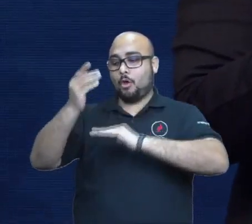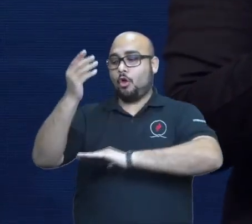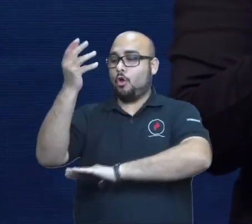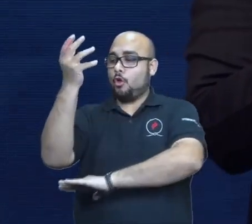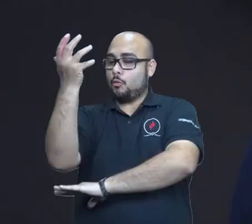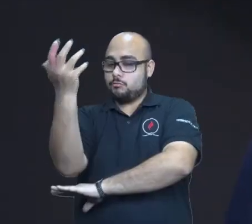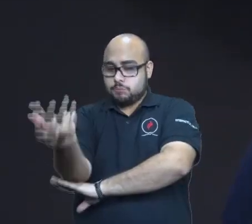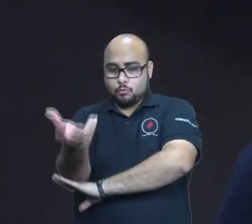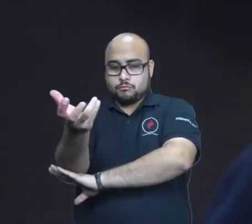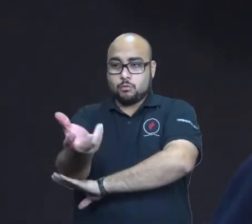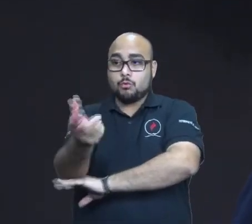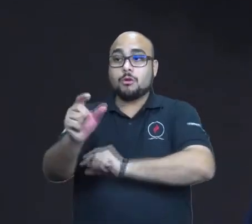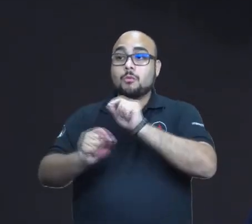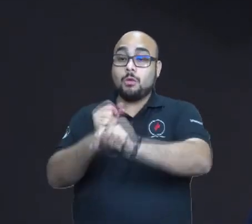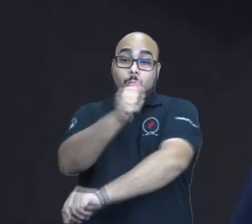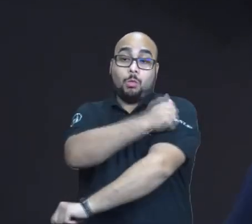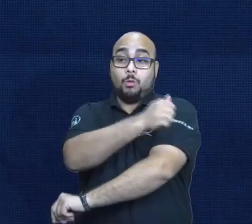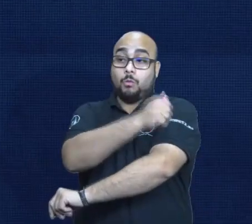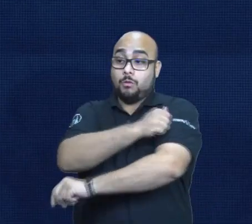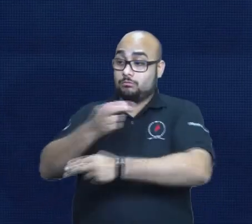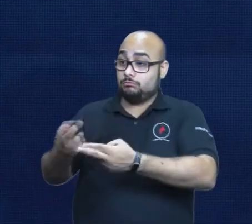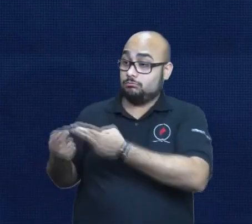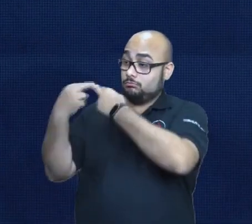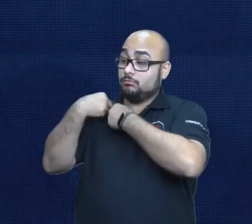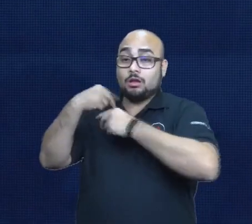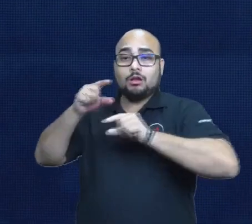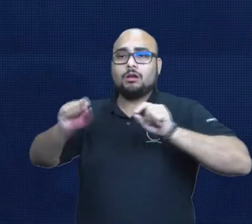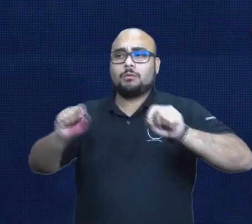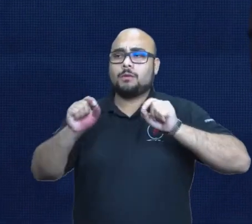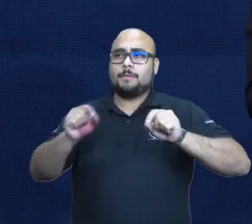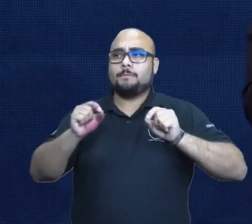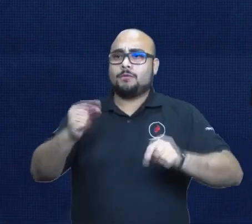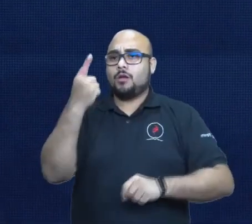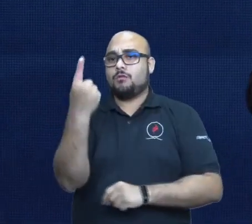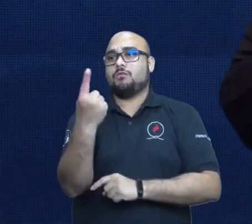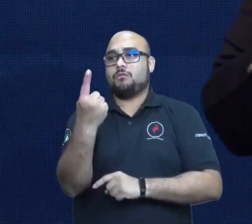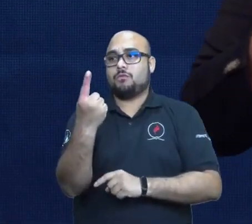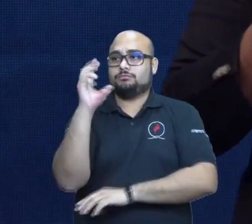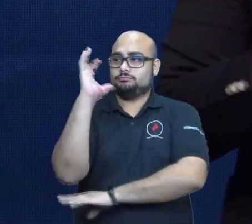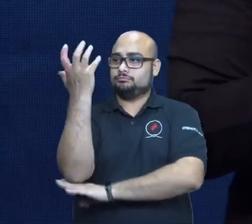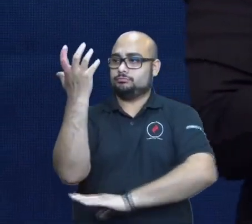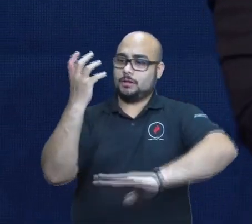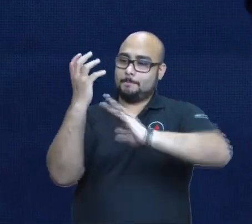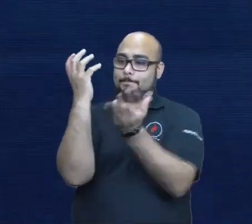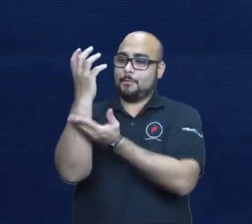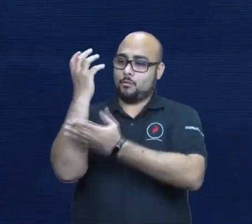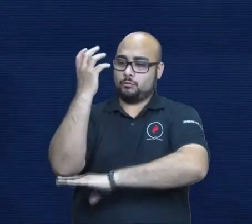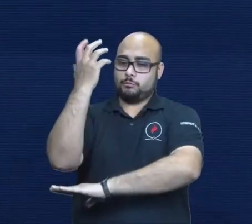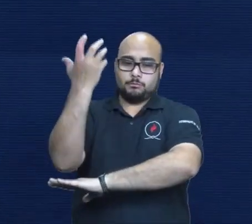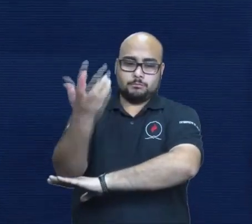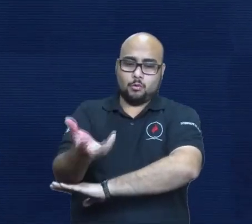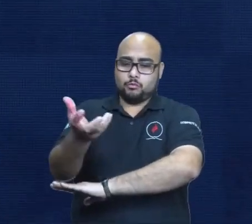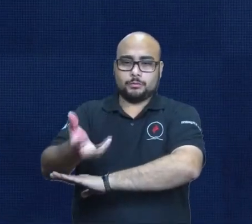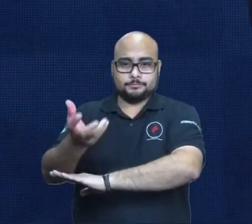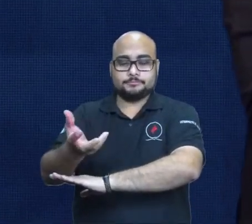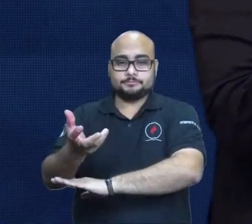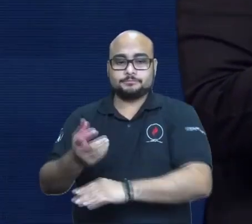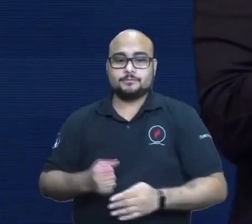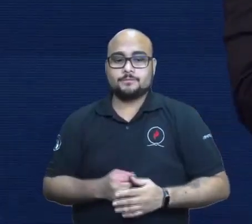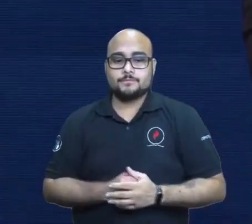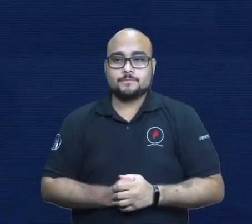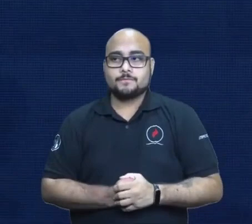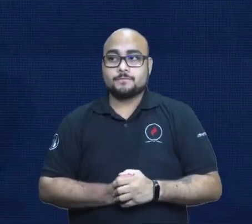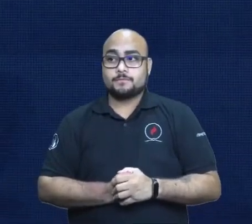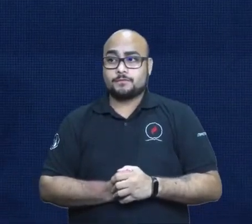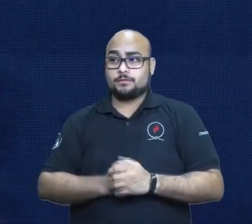trabalhador que aquele homem tinha derrubar uma vida não era duas não era três não era cinco era uma para cada um então se a vida caiu o serviço está